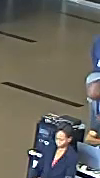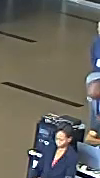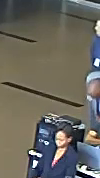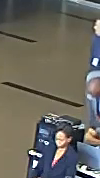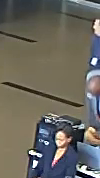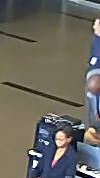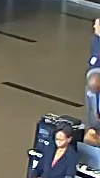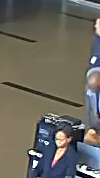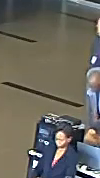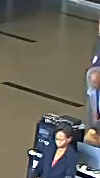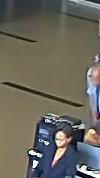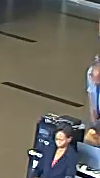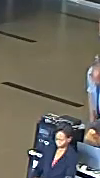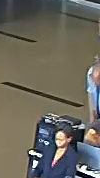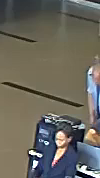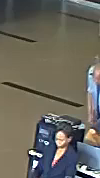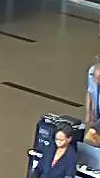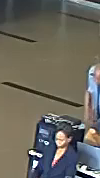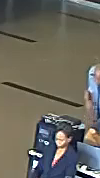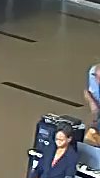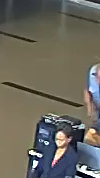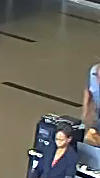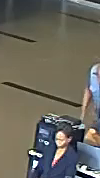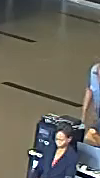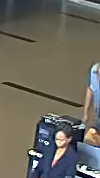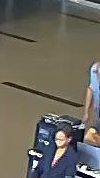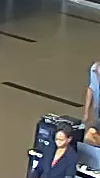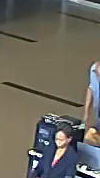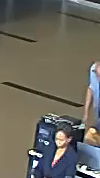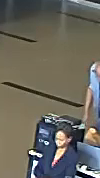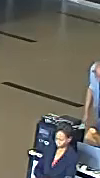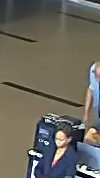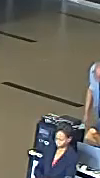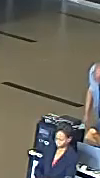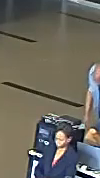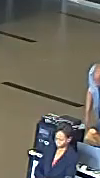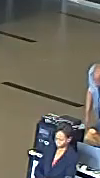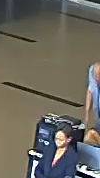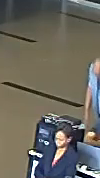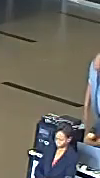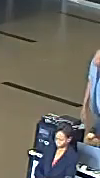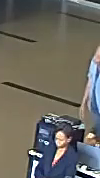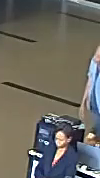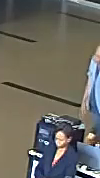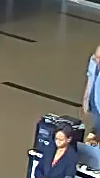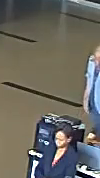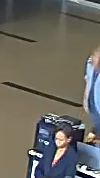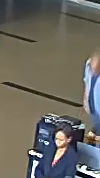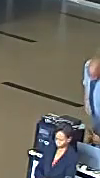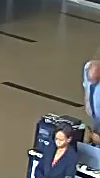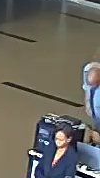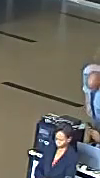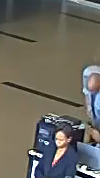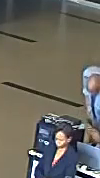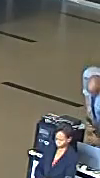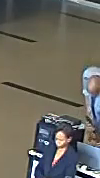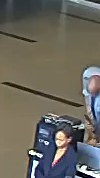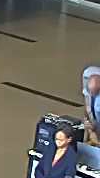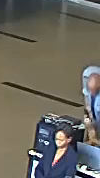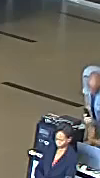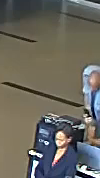aproveitar esse momento inclusive para dizer aos companheiros e companheiras principalmente companheiros e